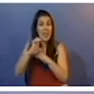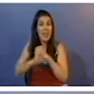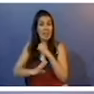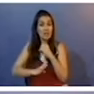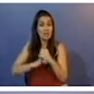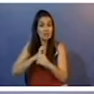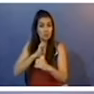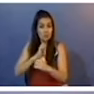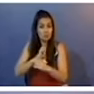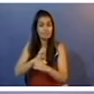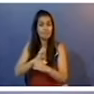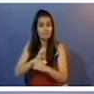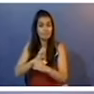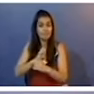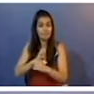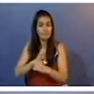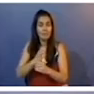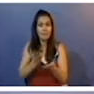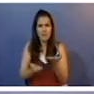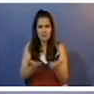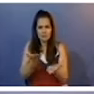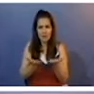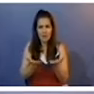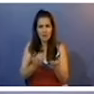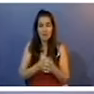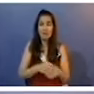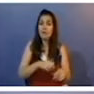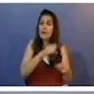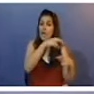balanceada corretamente, tá vendo?